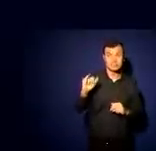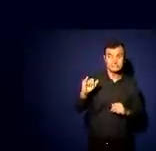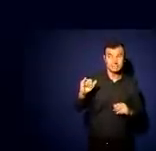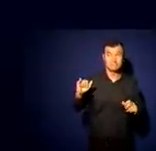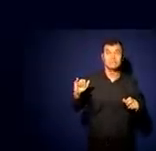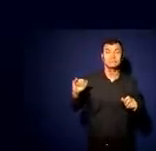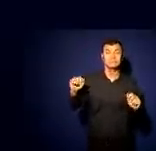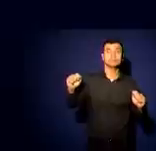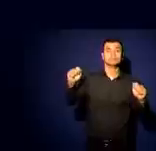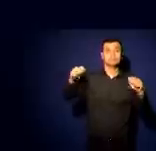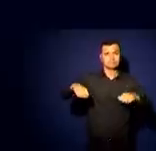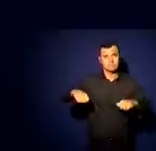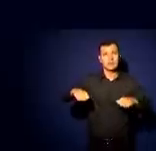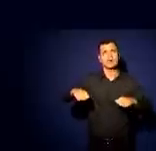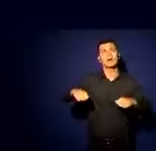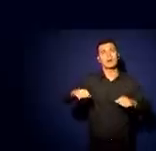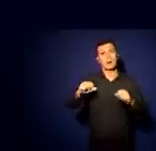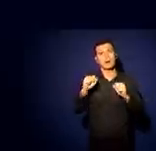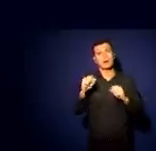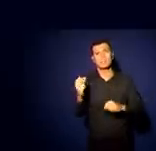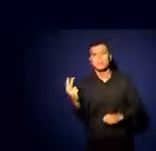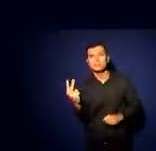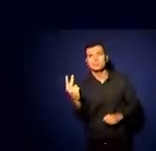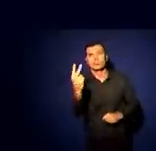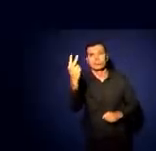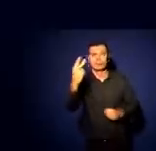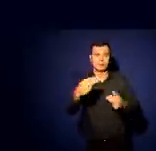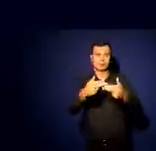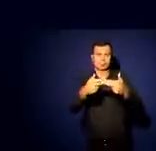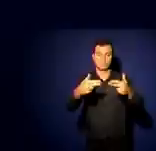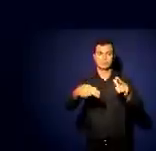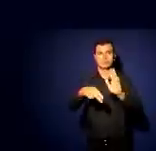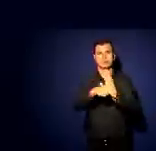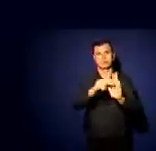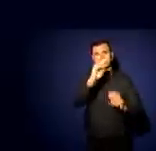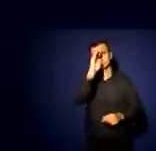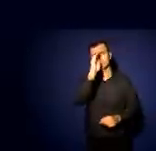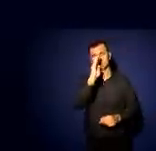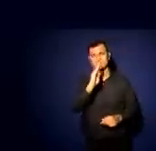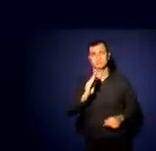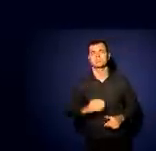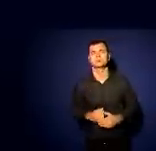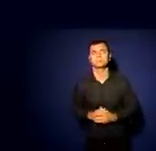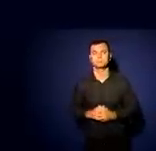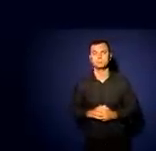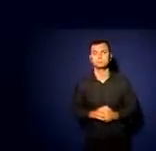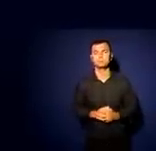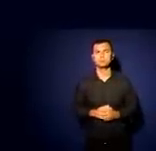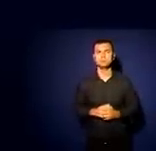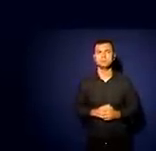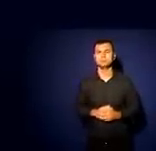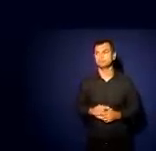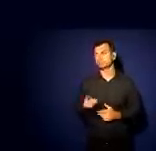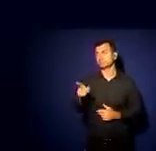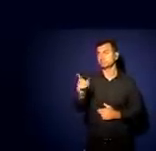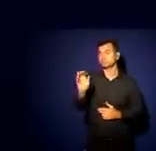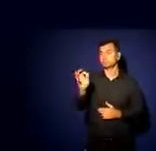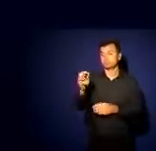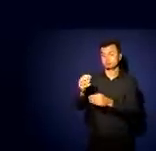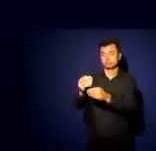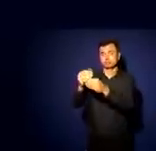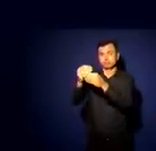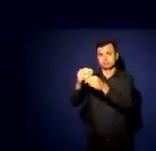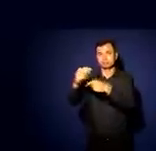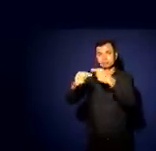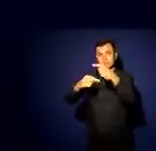muito muito valor a ser destravado na bolsa brasileira na nossa visão eu acho até só para adicionar e vou pedir para o